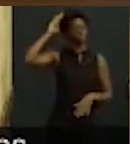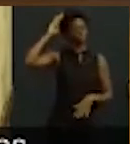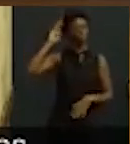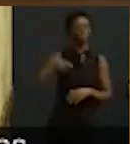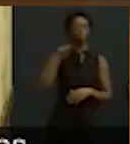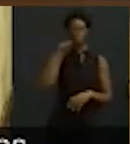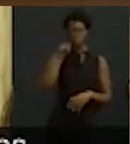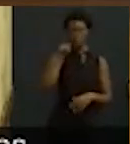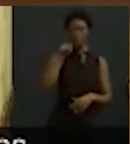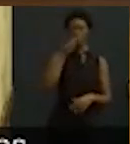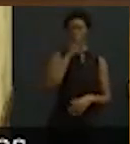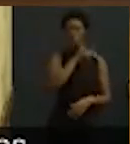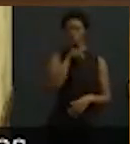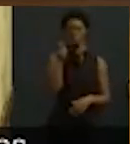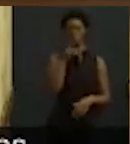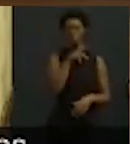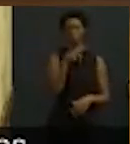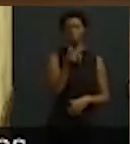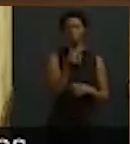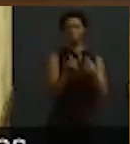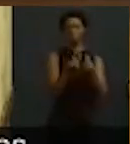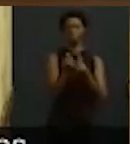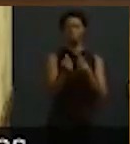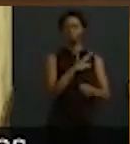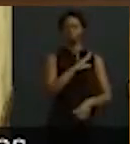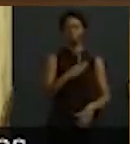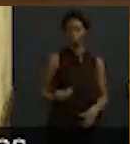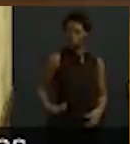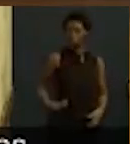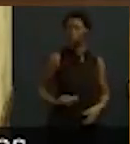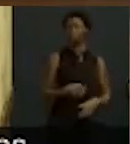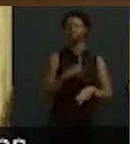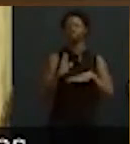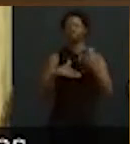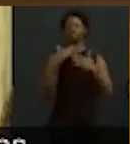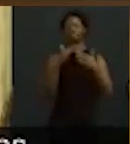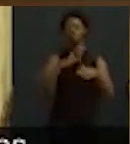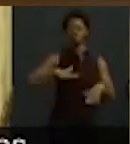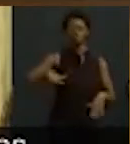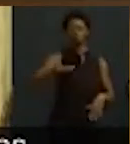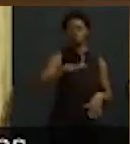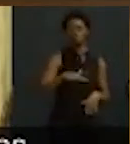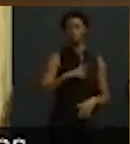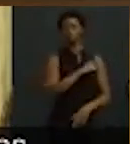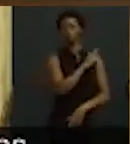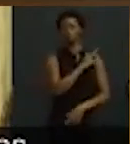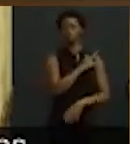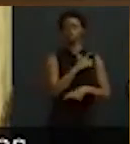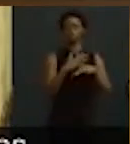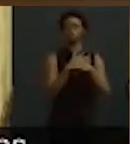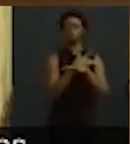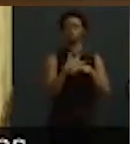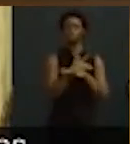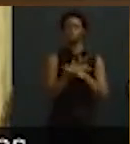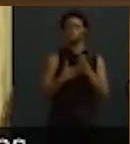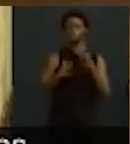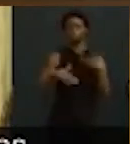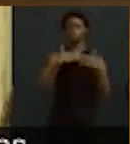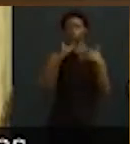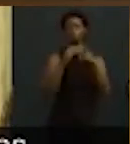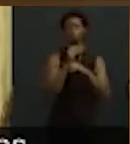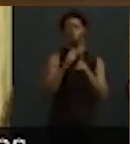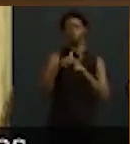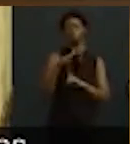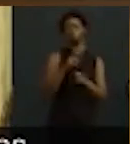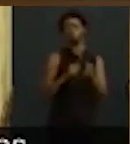finanças públicas, desenvolvimento local e gestão urbana, desenvolvimento socioeconômico do Rio